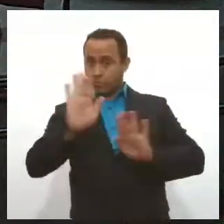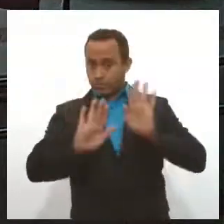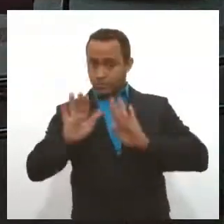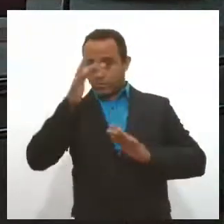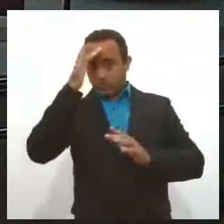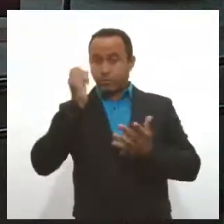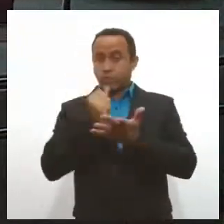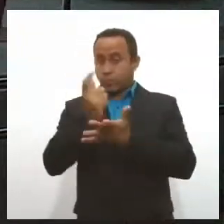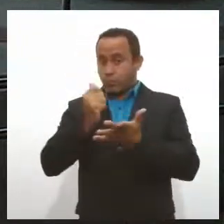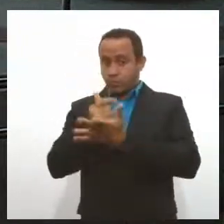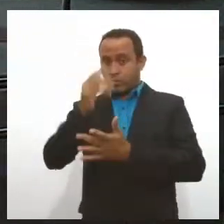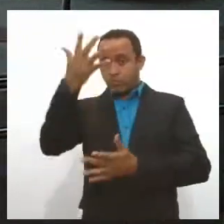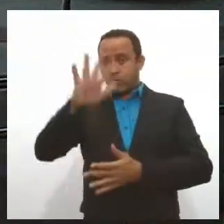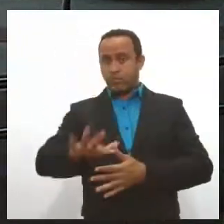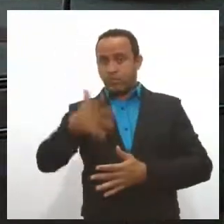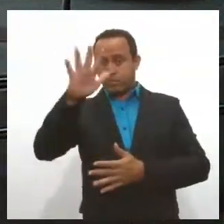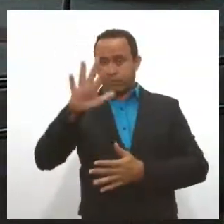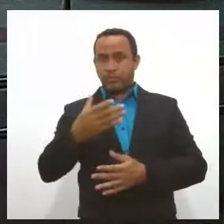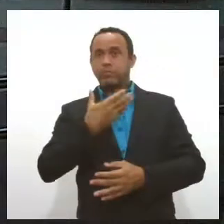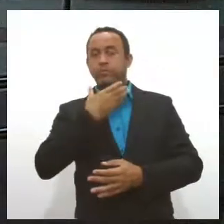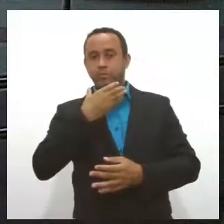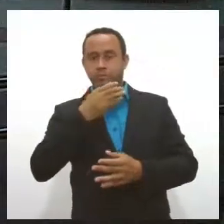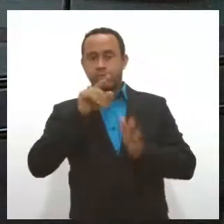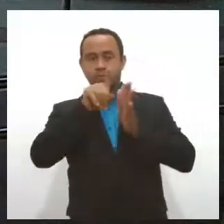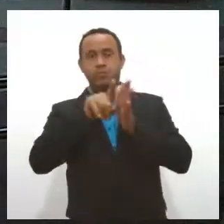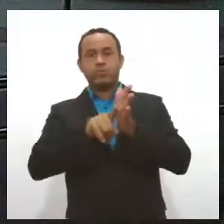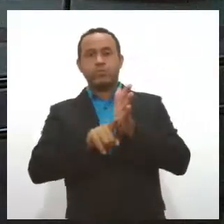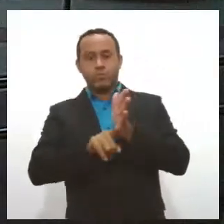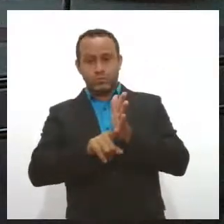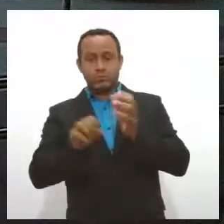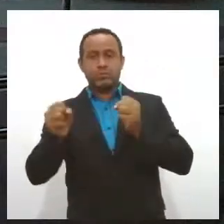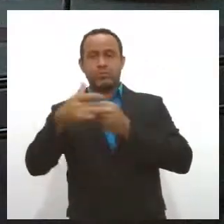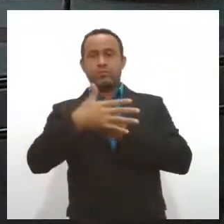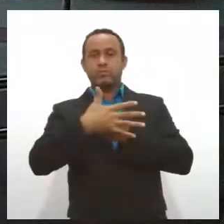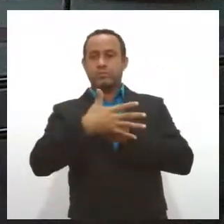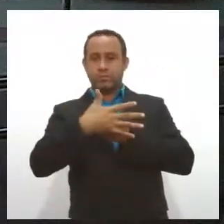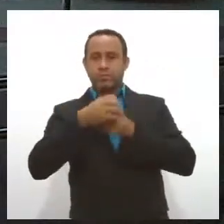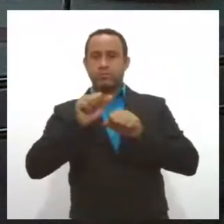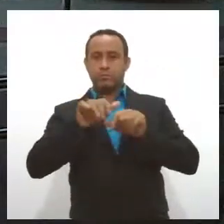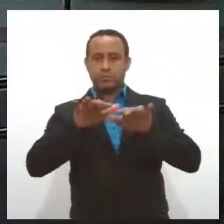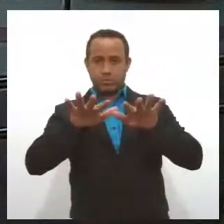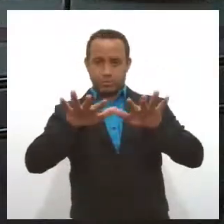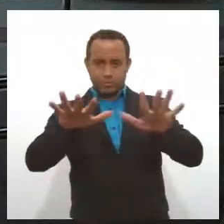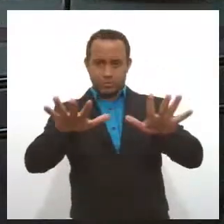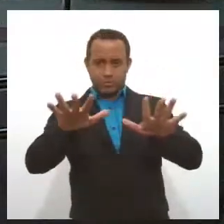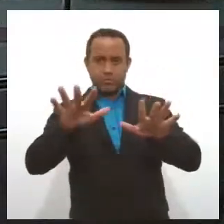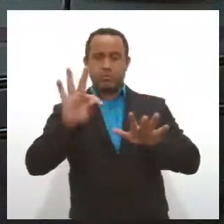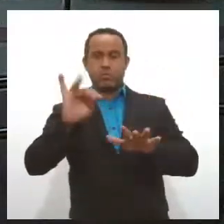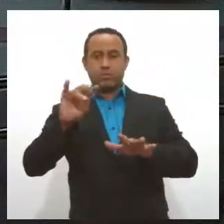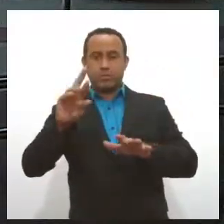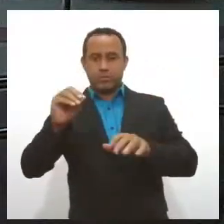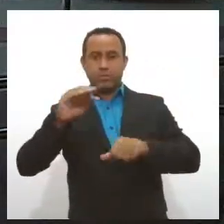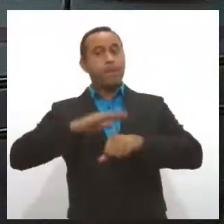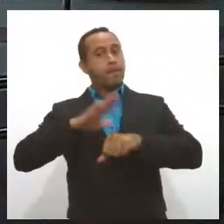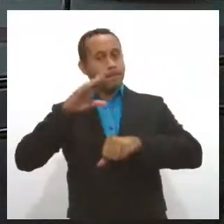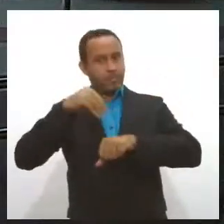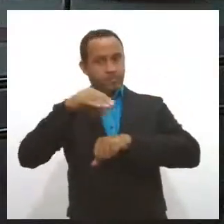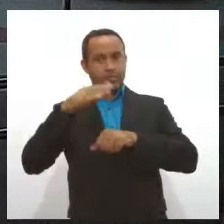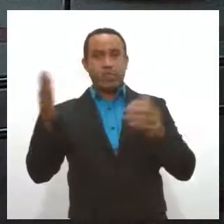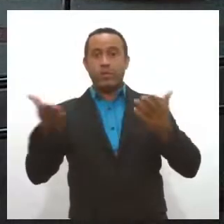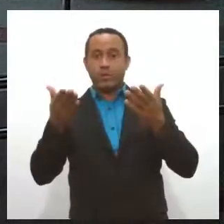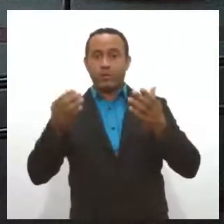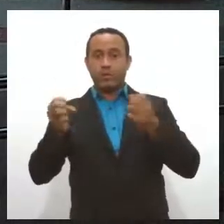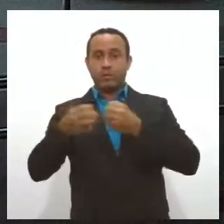deve ter na Black Friday. Dados atualizados sobre a Covid-19 com a Tayara Silva. Tudo isso muito mais a partir de agora. O